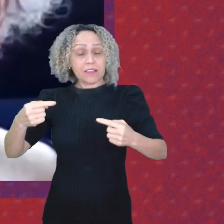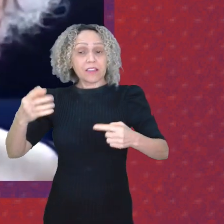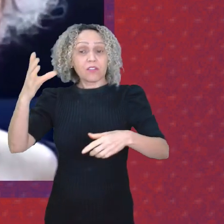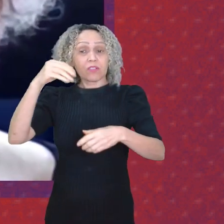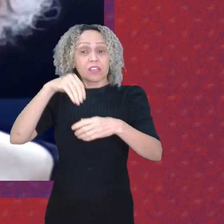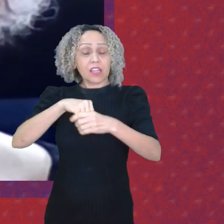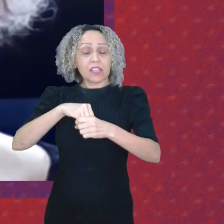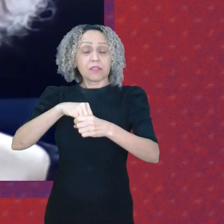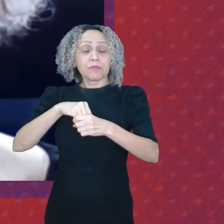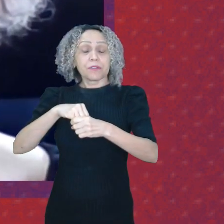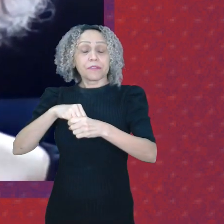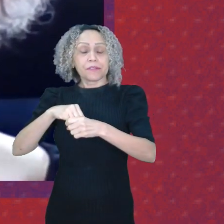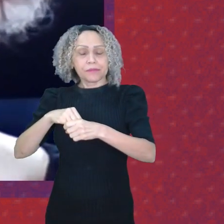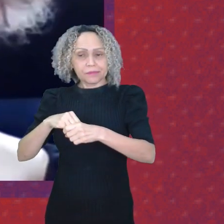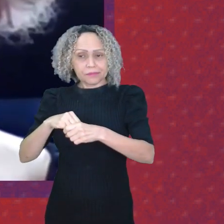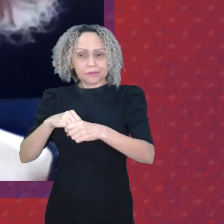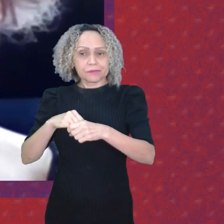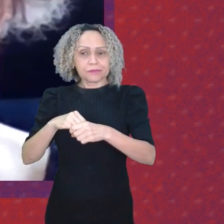partidos,